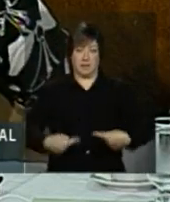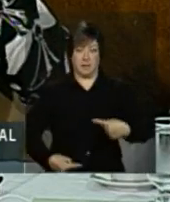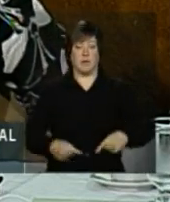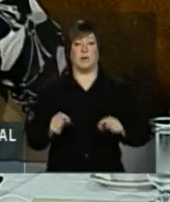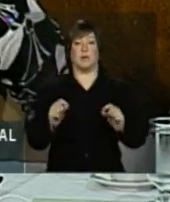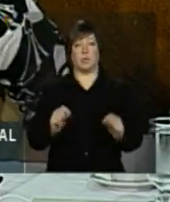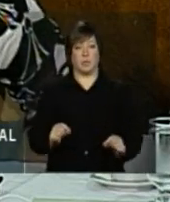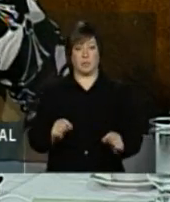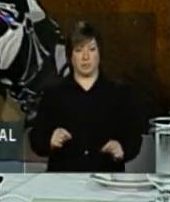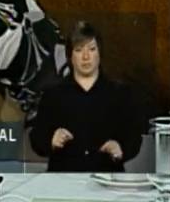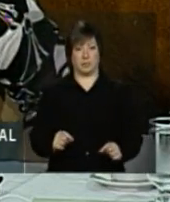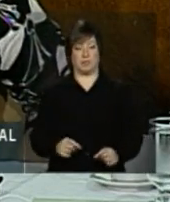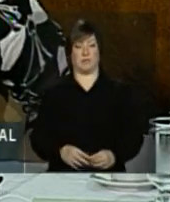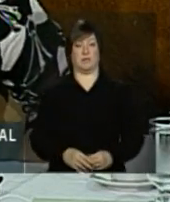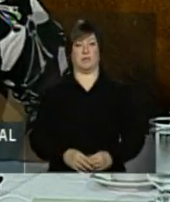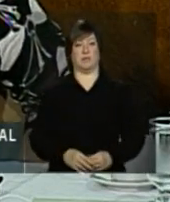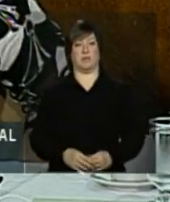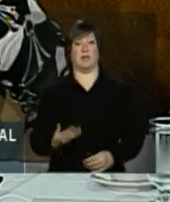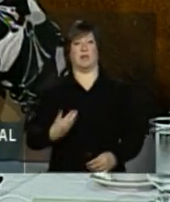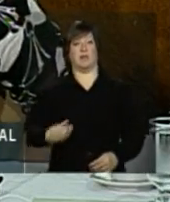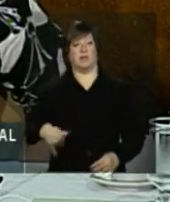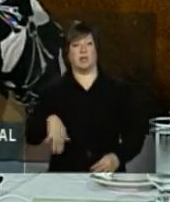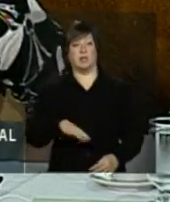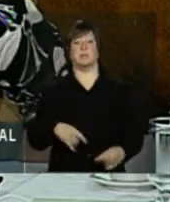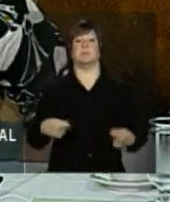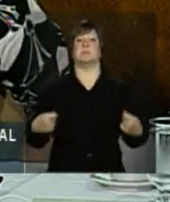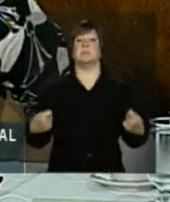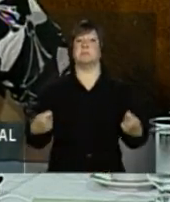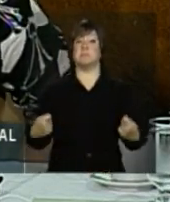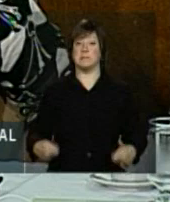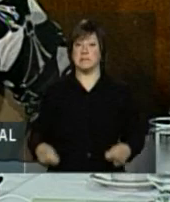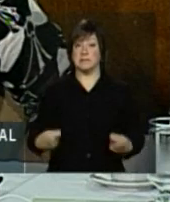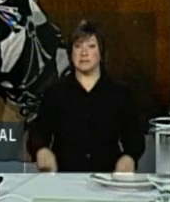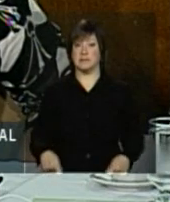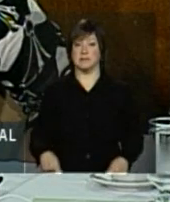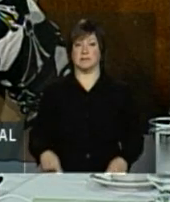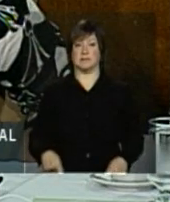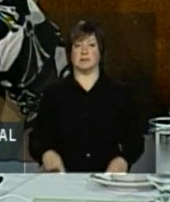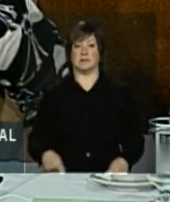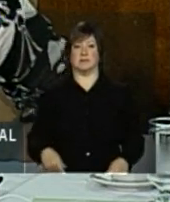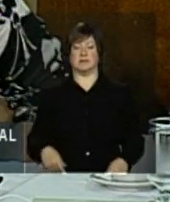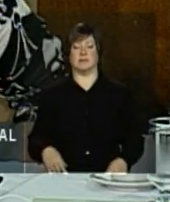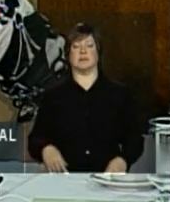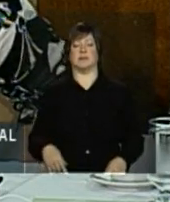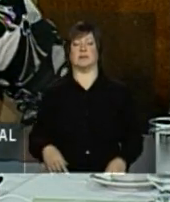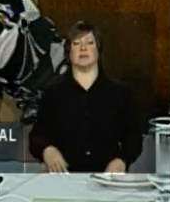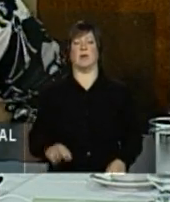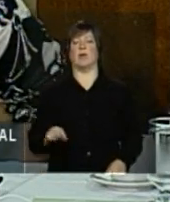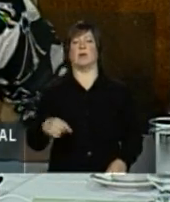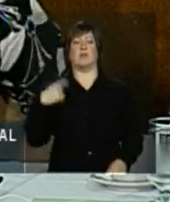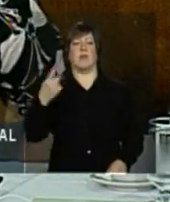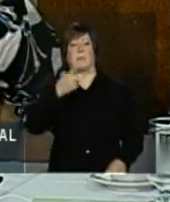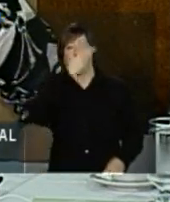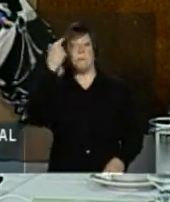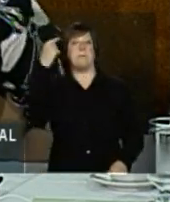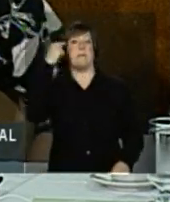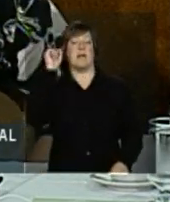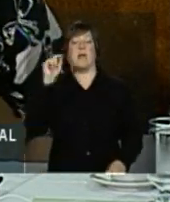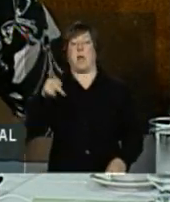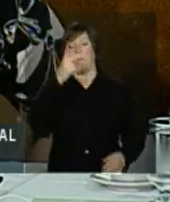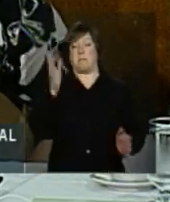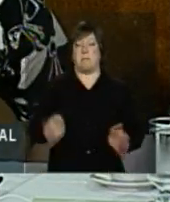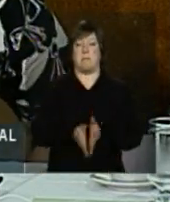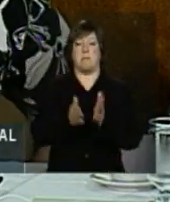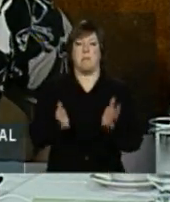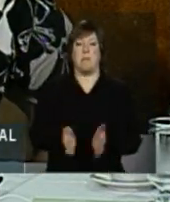a gente tem que eh o velho debate e o velho preconceito de que a população é uma população pobre vai acabar